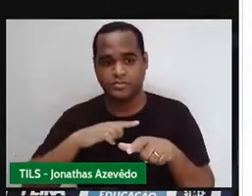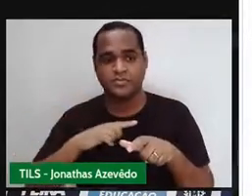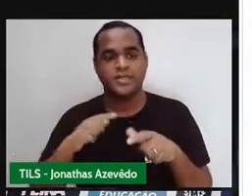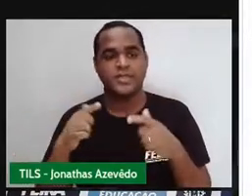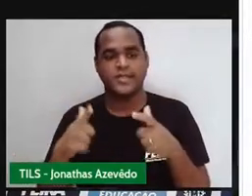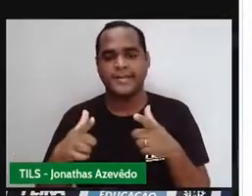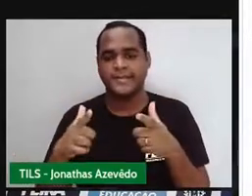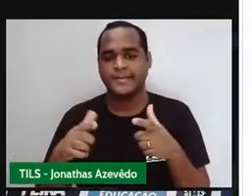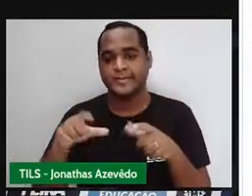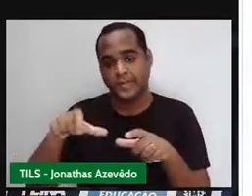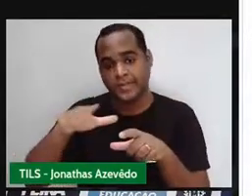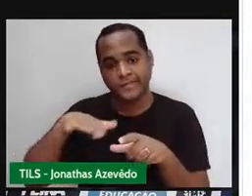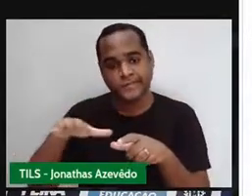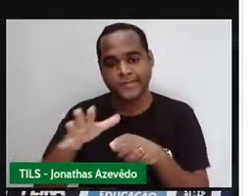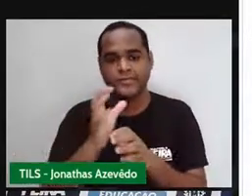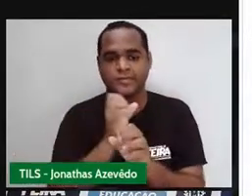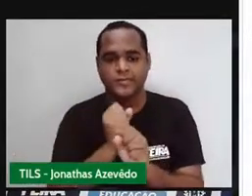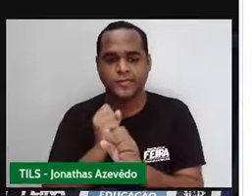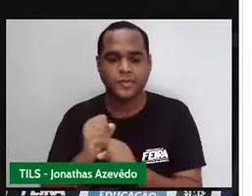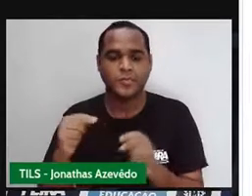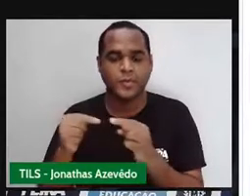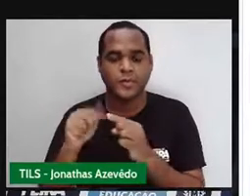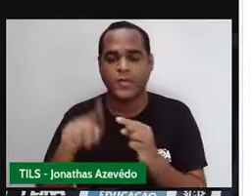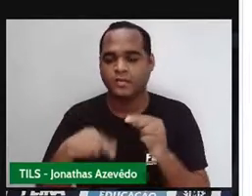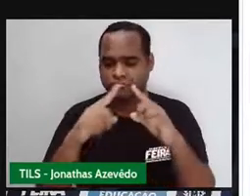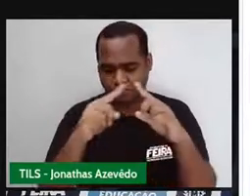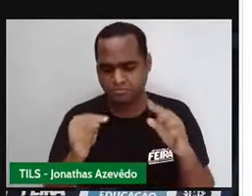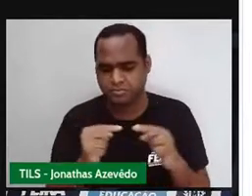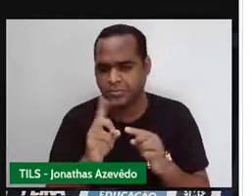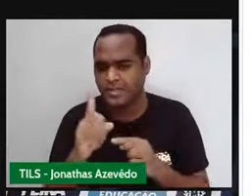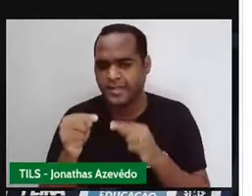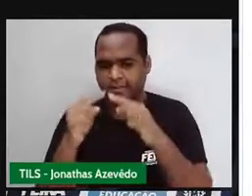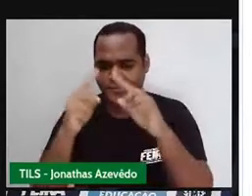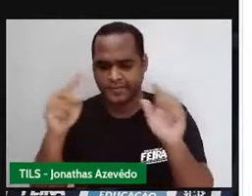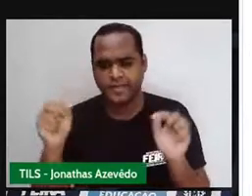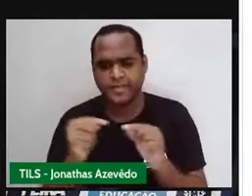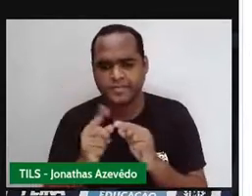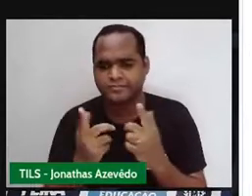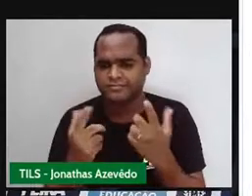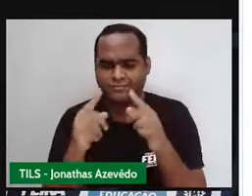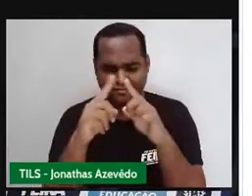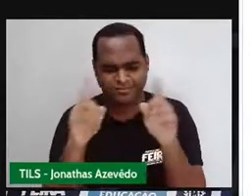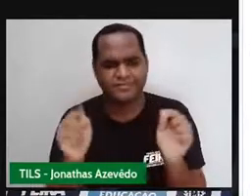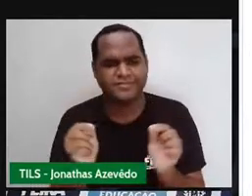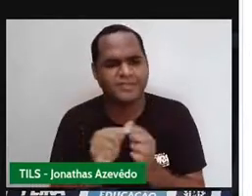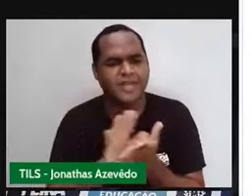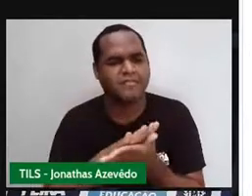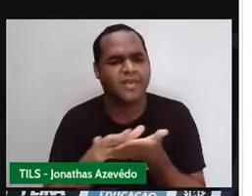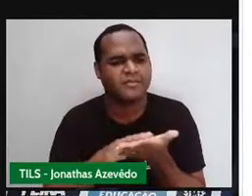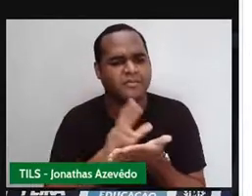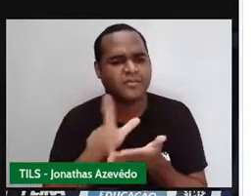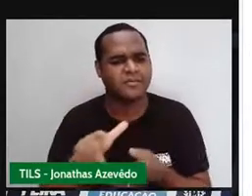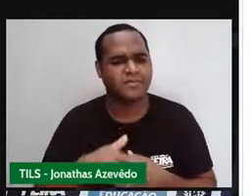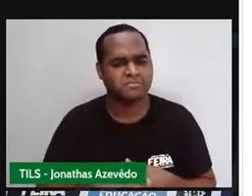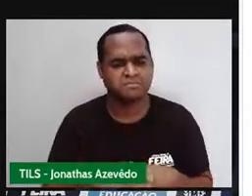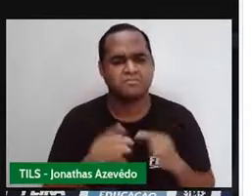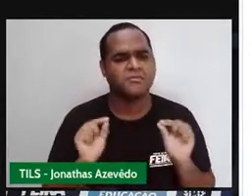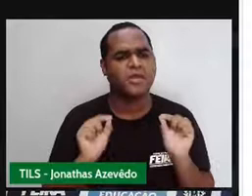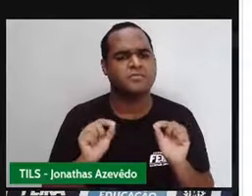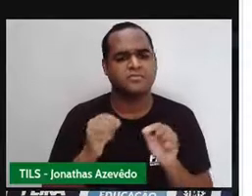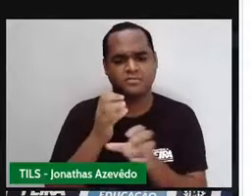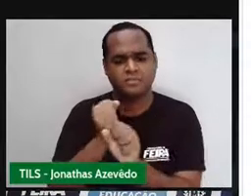quadrado que não é retângulo e não é triângulo e se não essas figuras Professor como é que a gente vai calcular a área